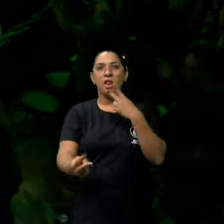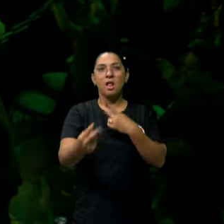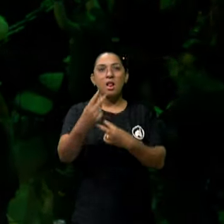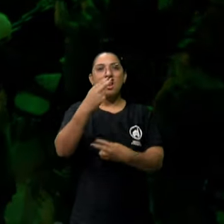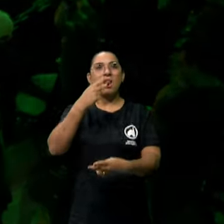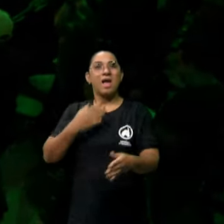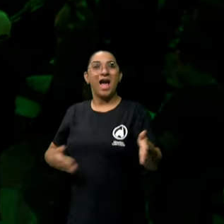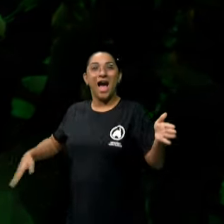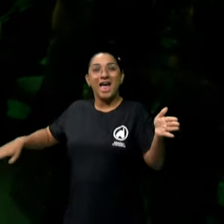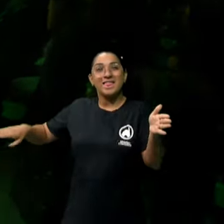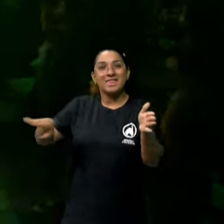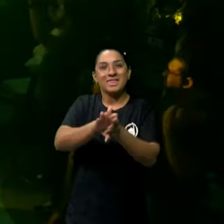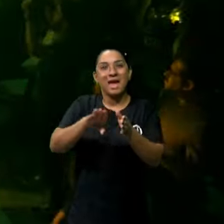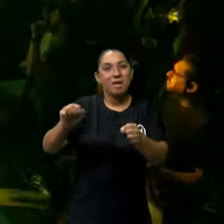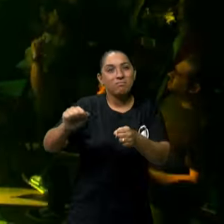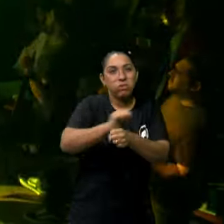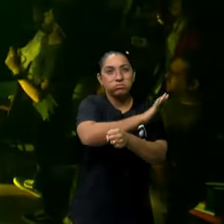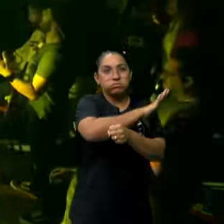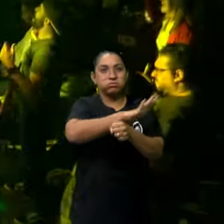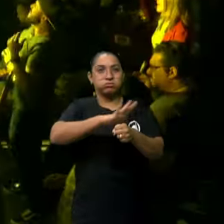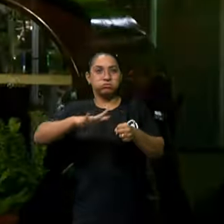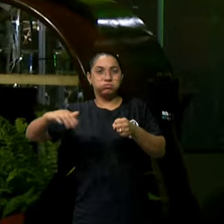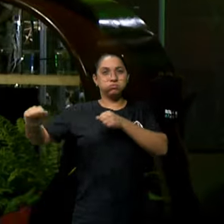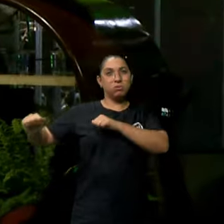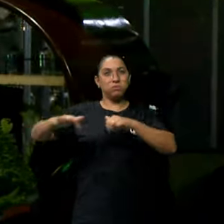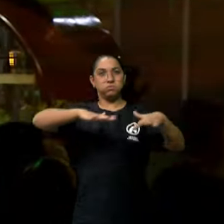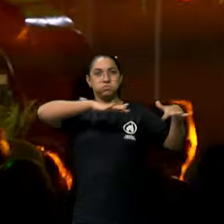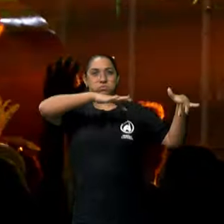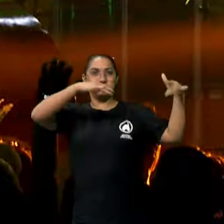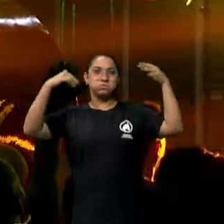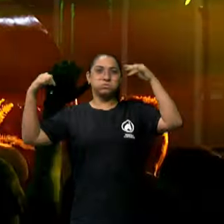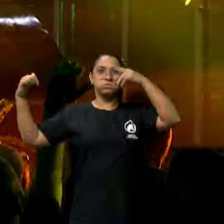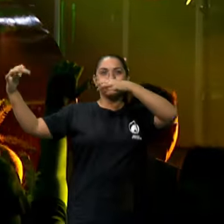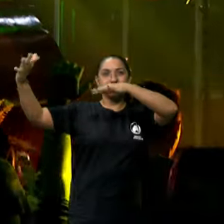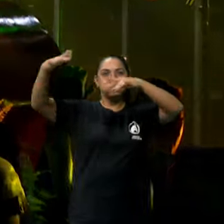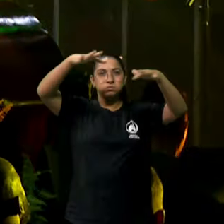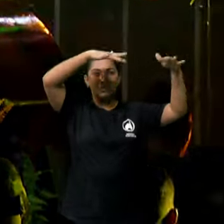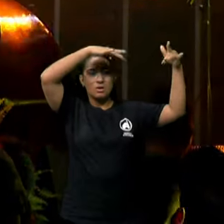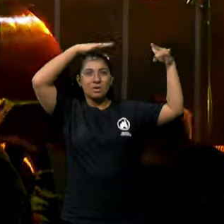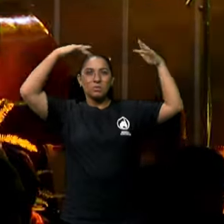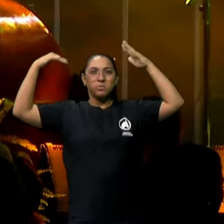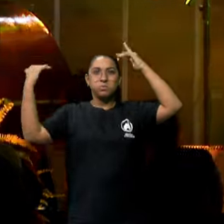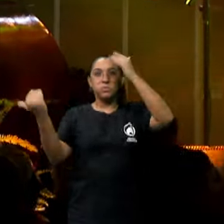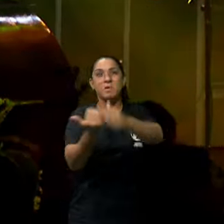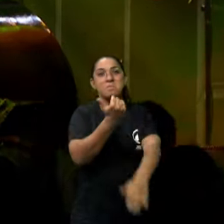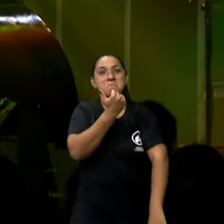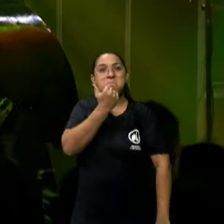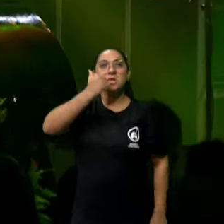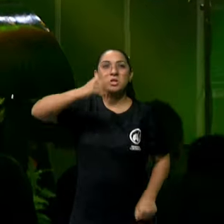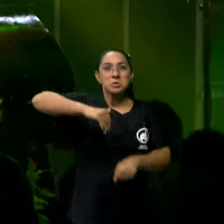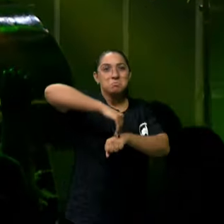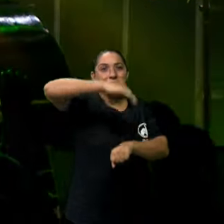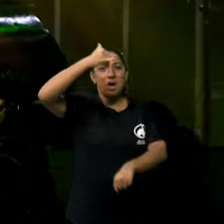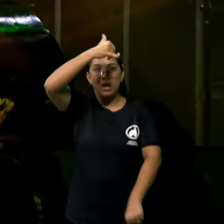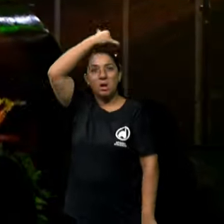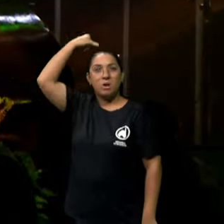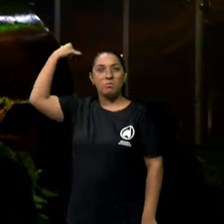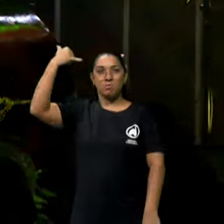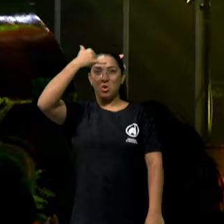botar até transportar até transbordar vem nos encher do teu óleo Chico leva